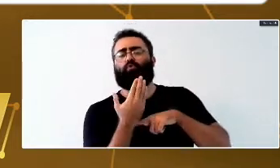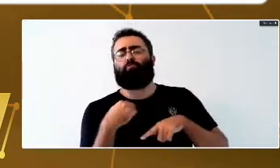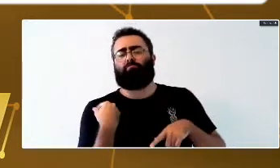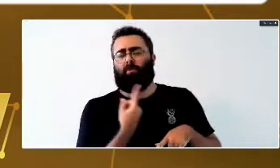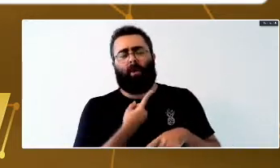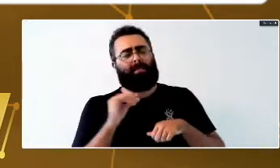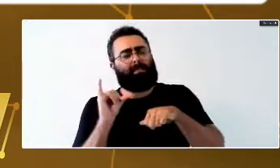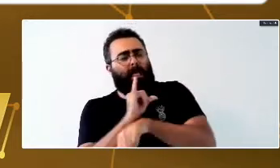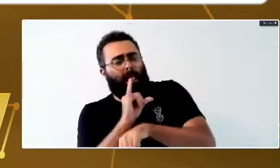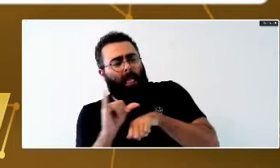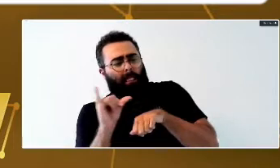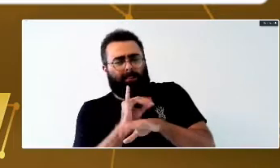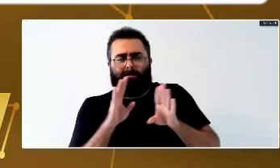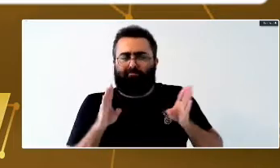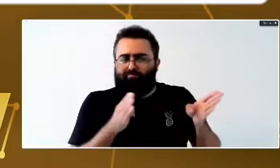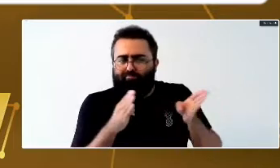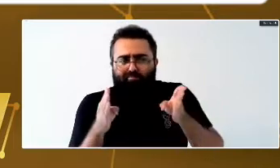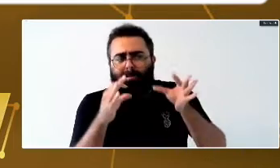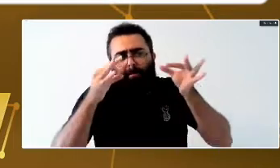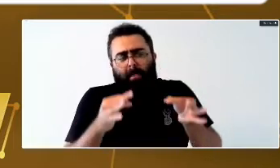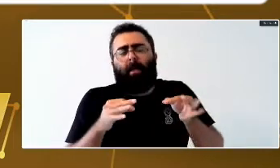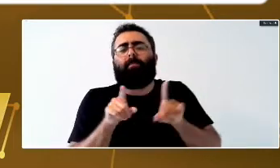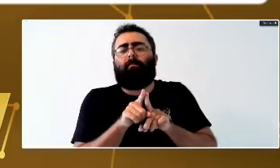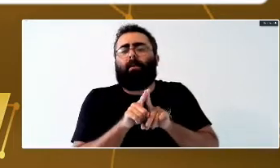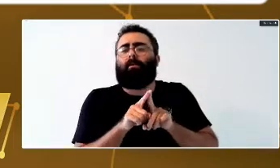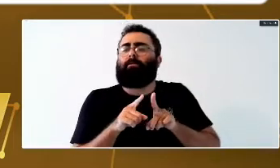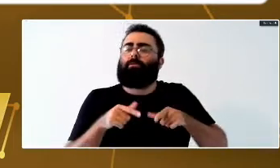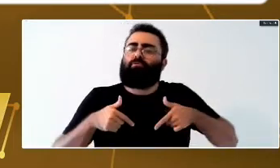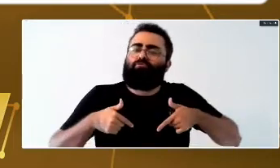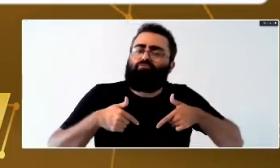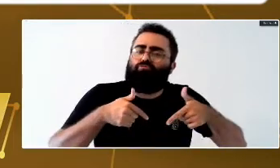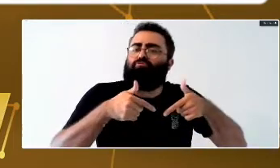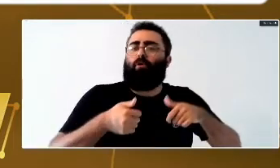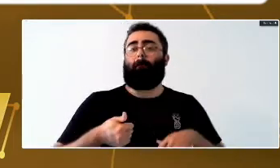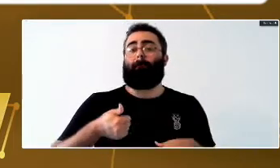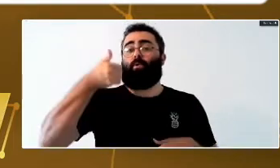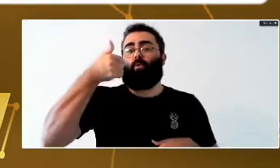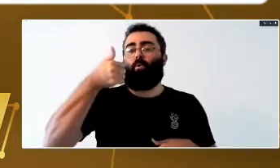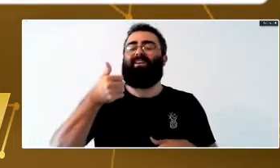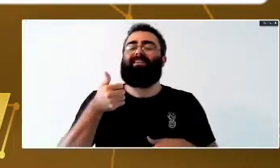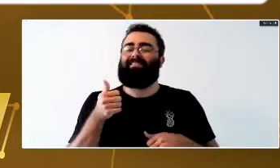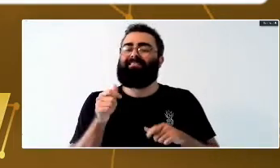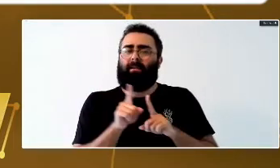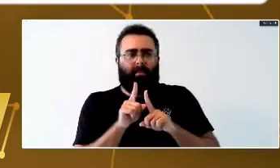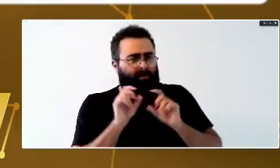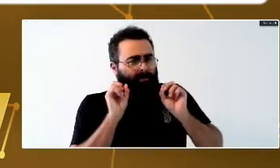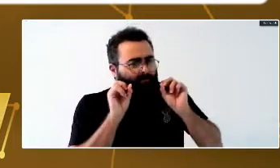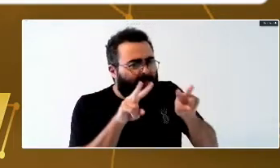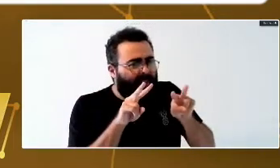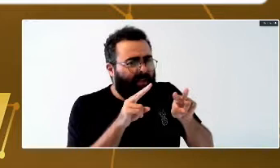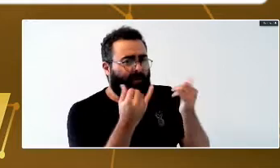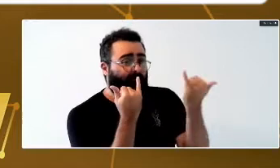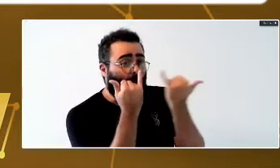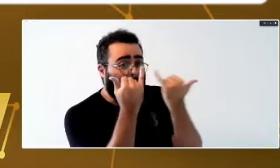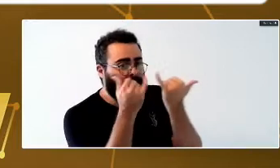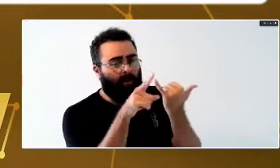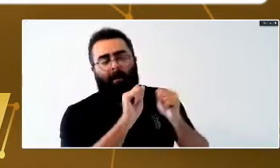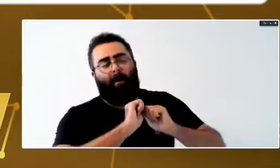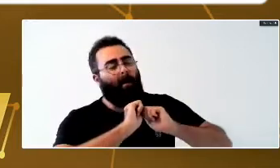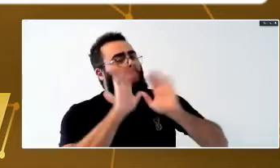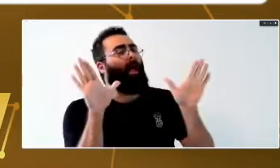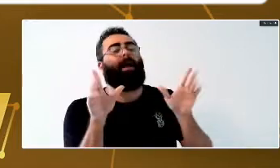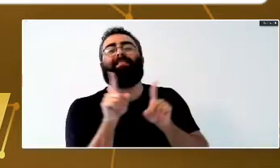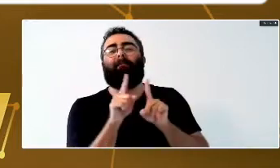estratégicas, deixando atividades operacionais, deixando a interpretação dessas informações ou até o registro